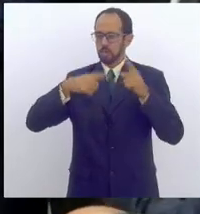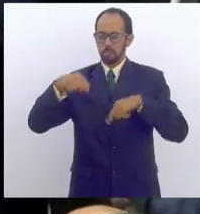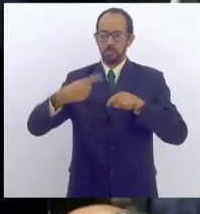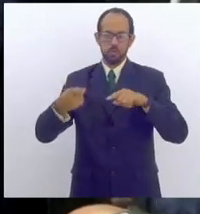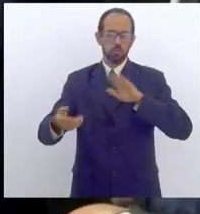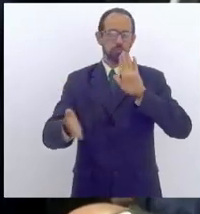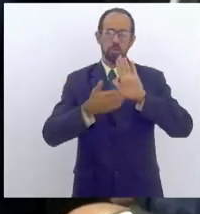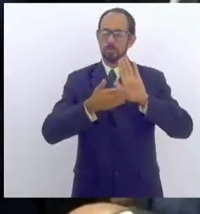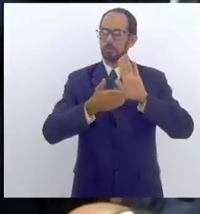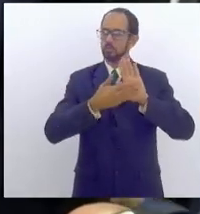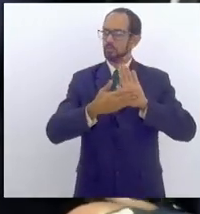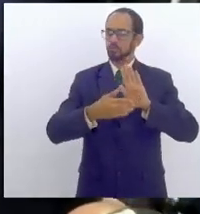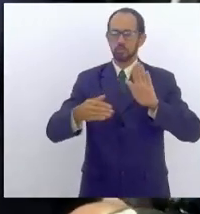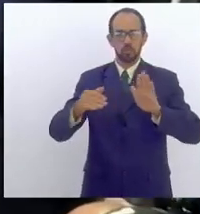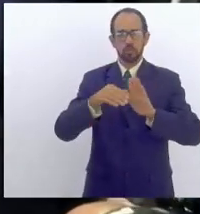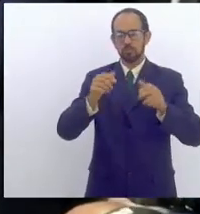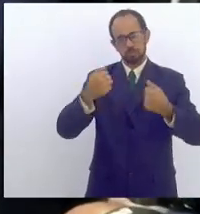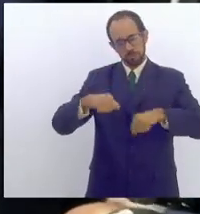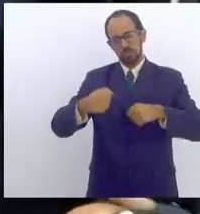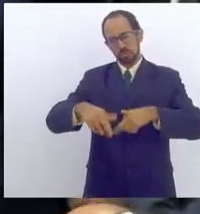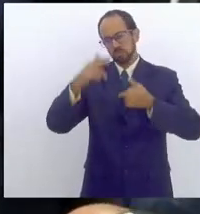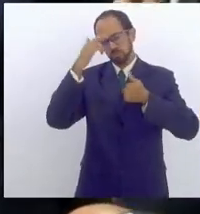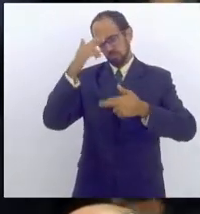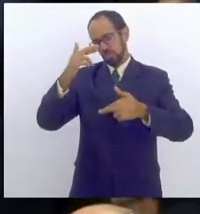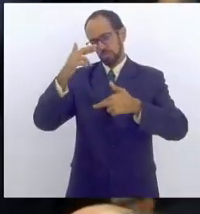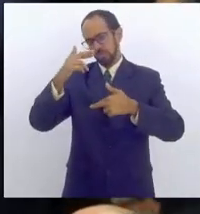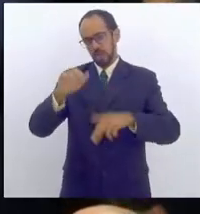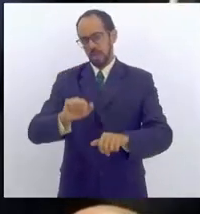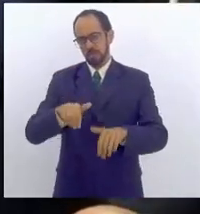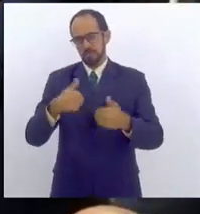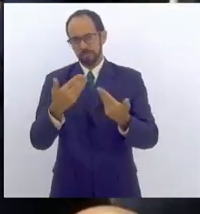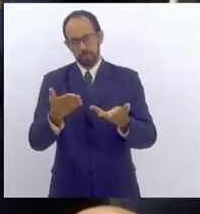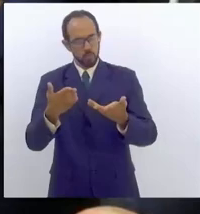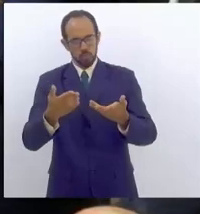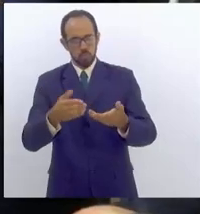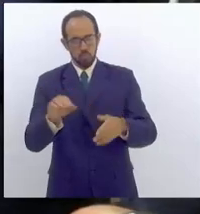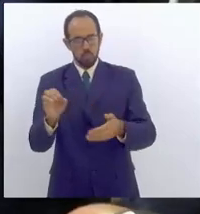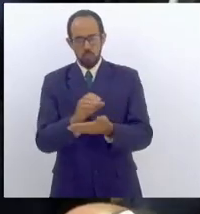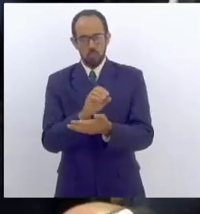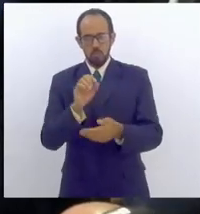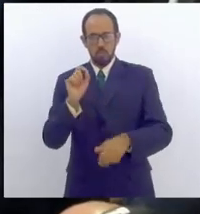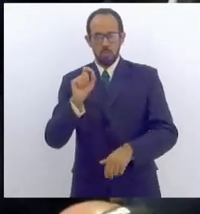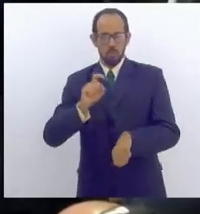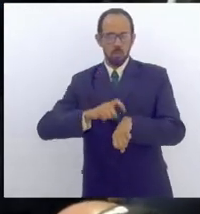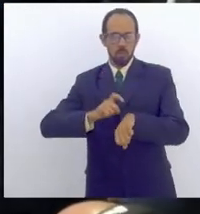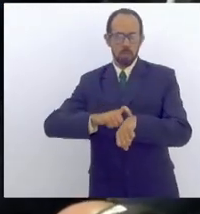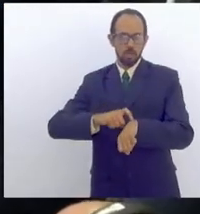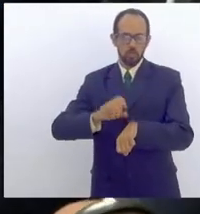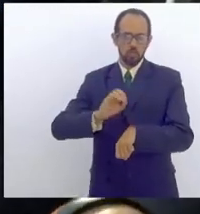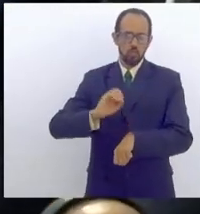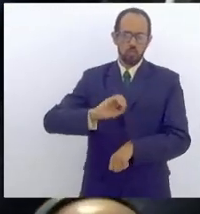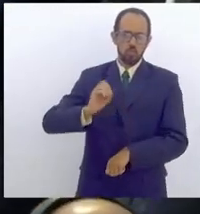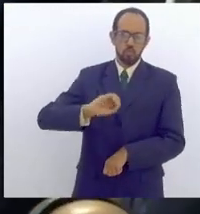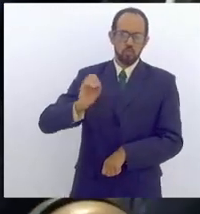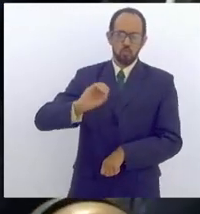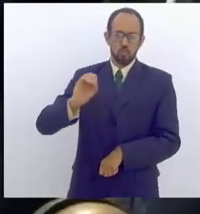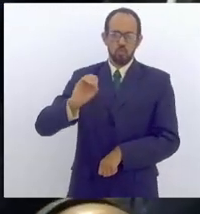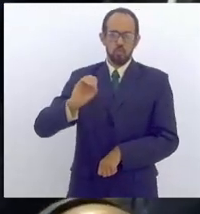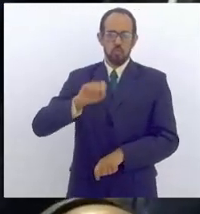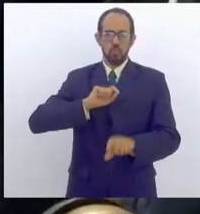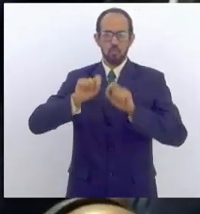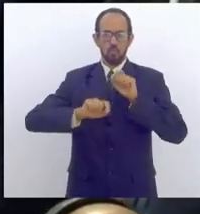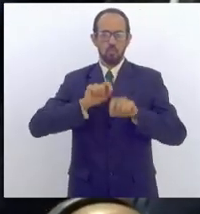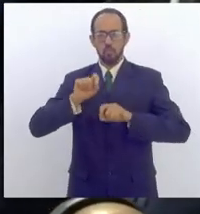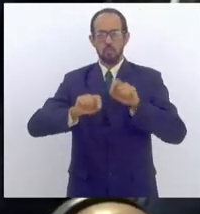que cumprir. E quero colocar aqui que, em momento nenhum, o campo progressista se reuniu para